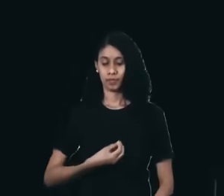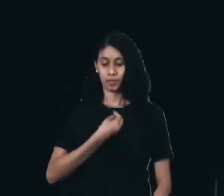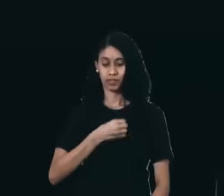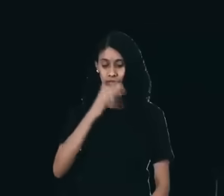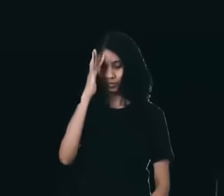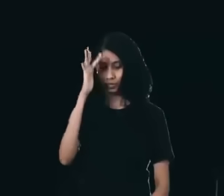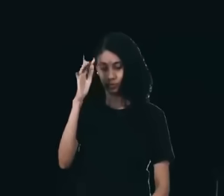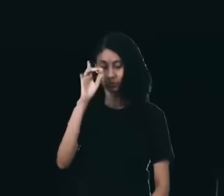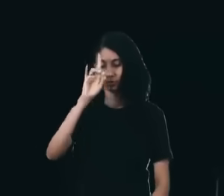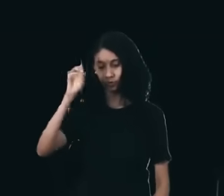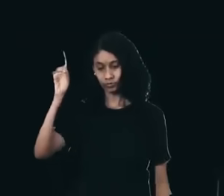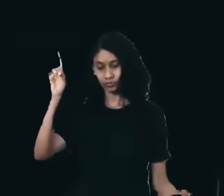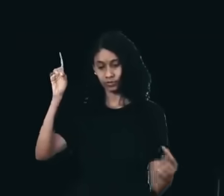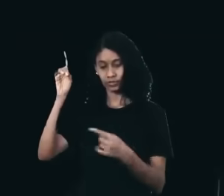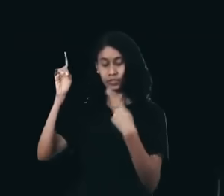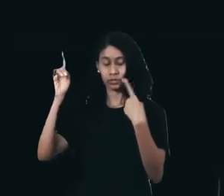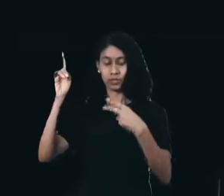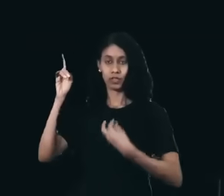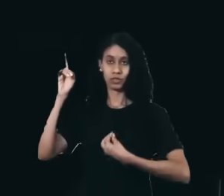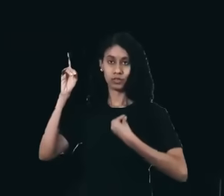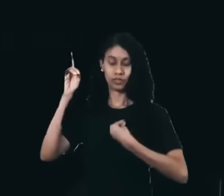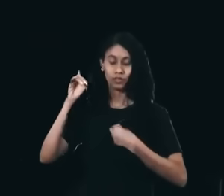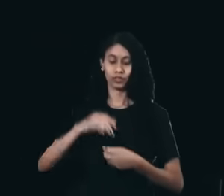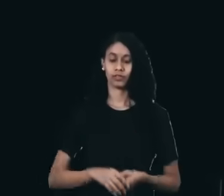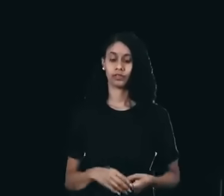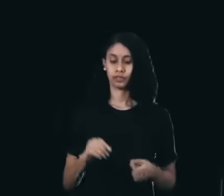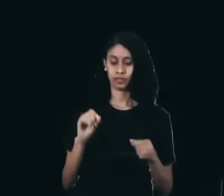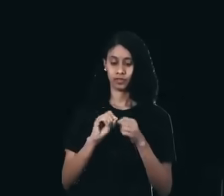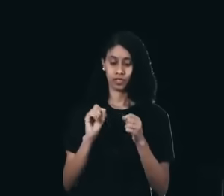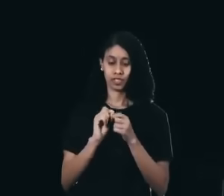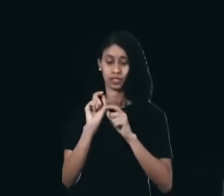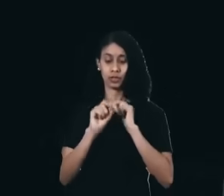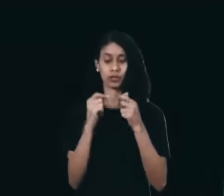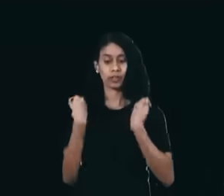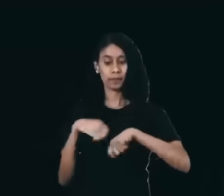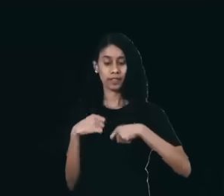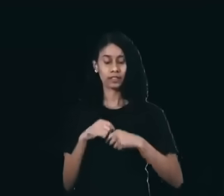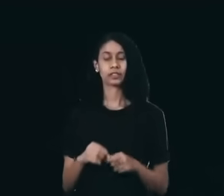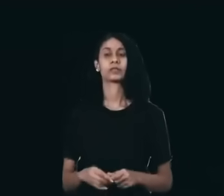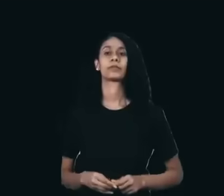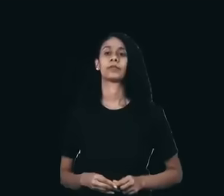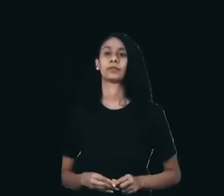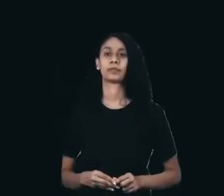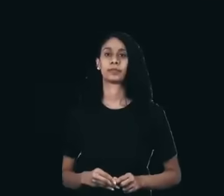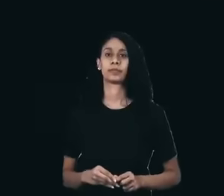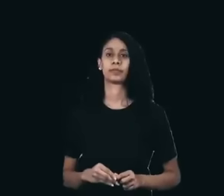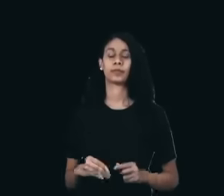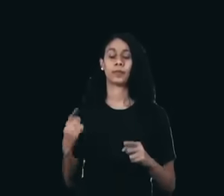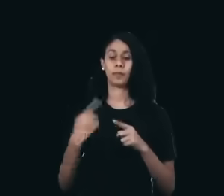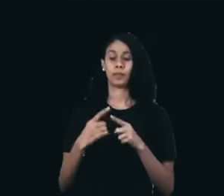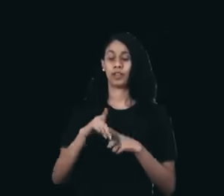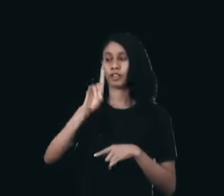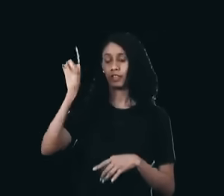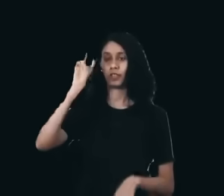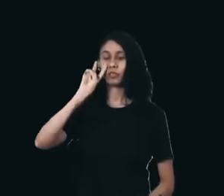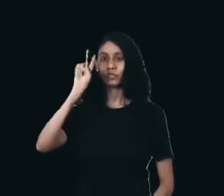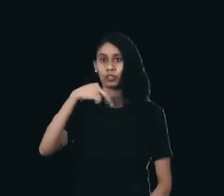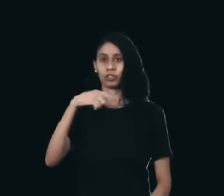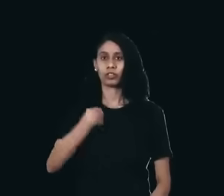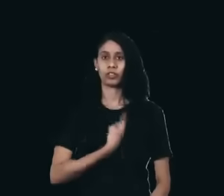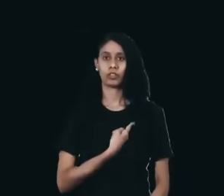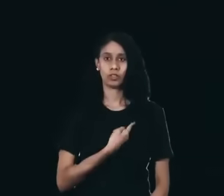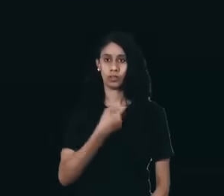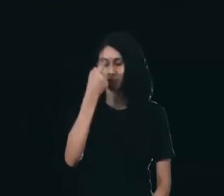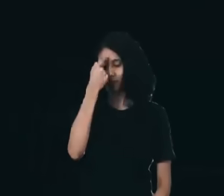vida. Você precisa estar fazendo o que for necessário. Porque Deus está nos observando. Não